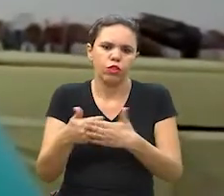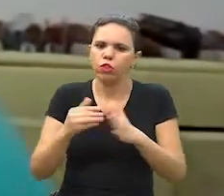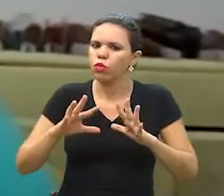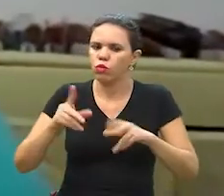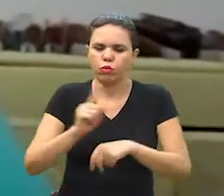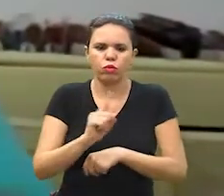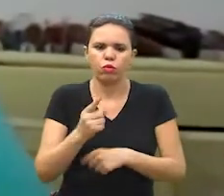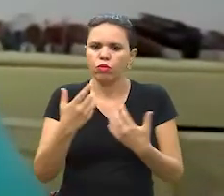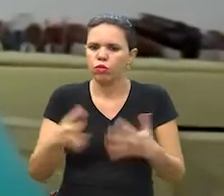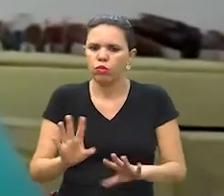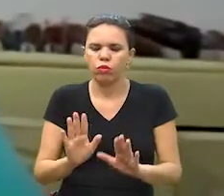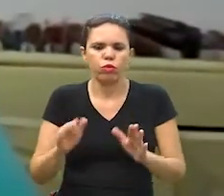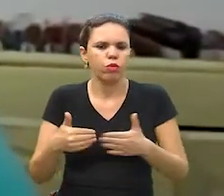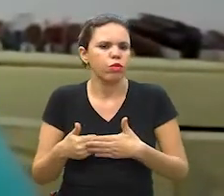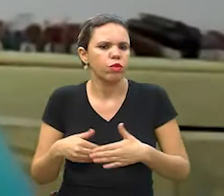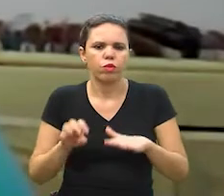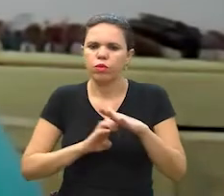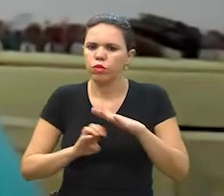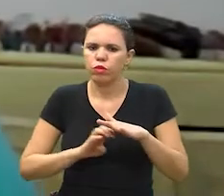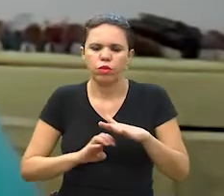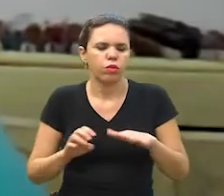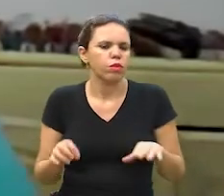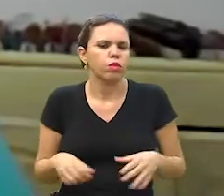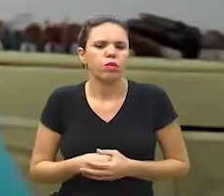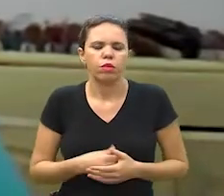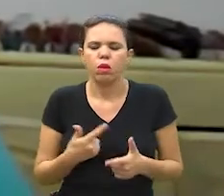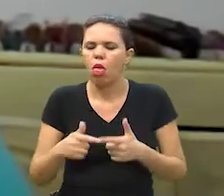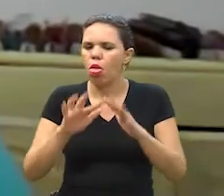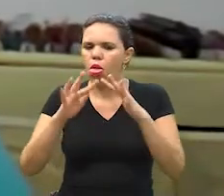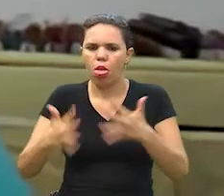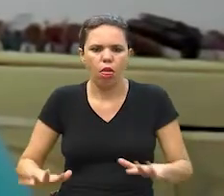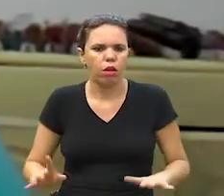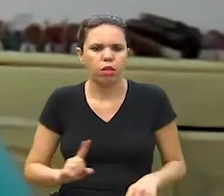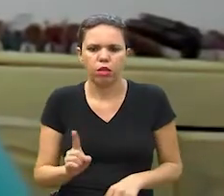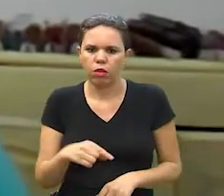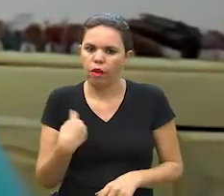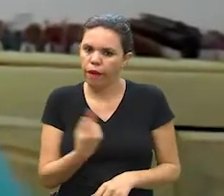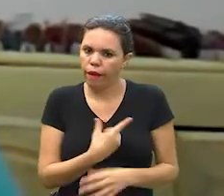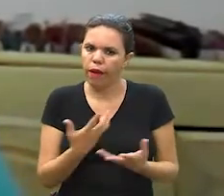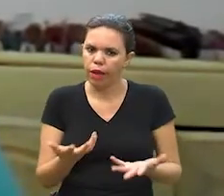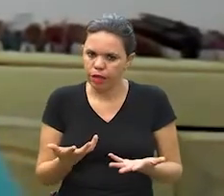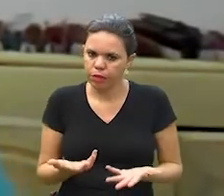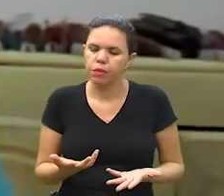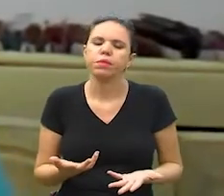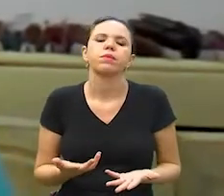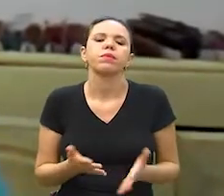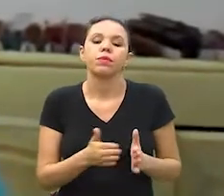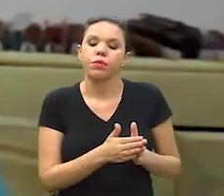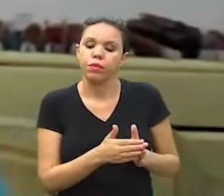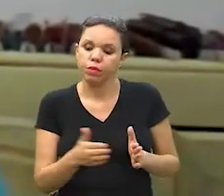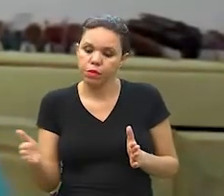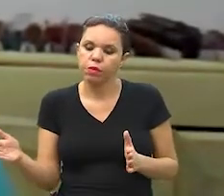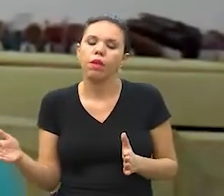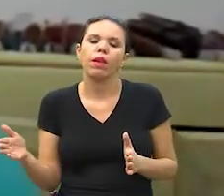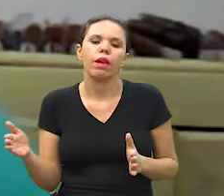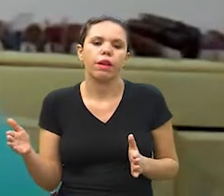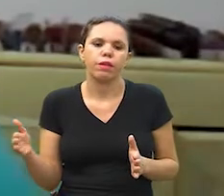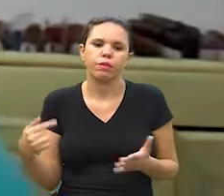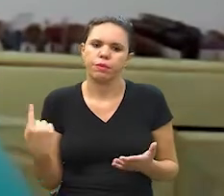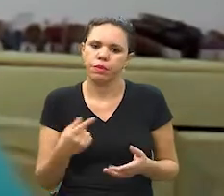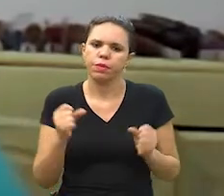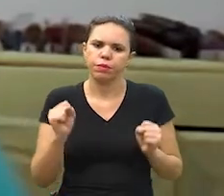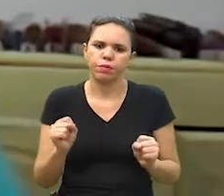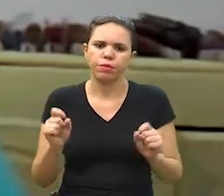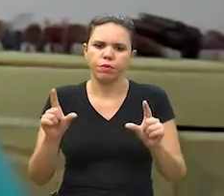tudo. Nós não queremos que as empresas quebrem. Pelo contrário, nós queremos que, num período determinado,